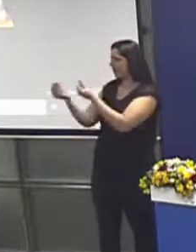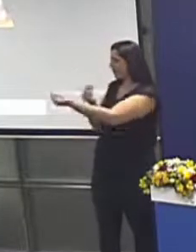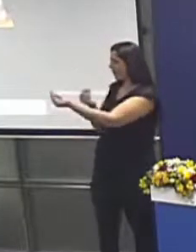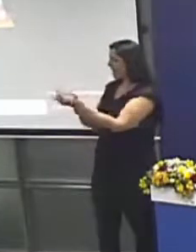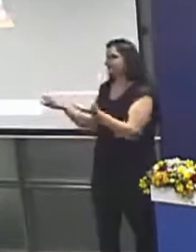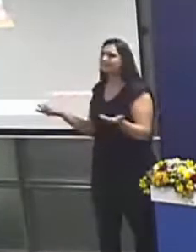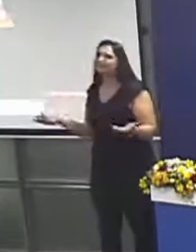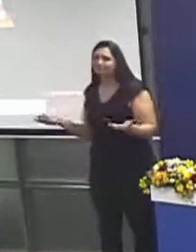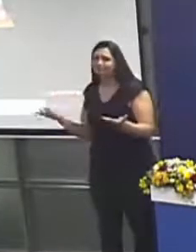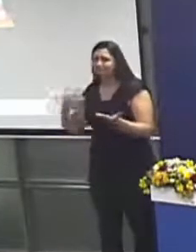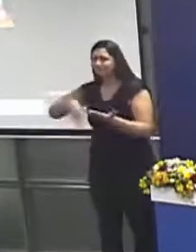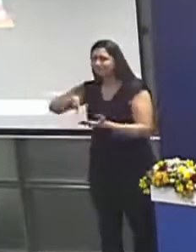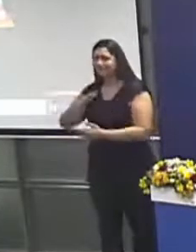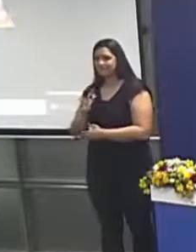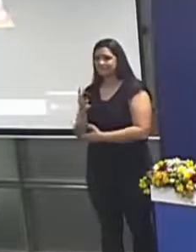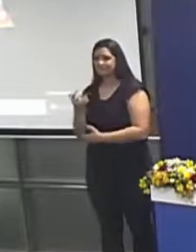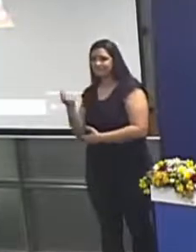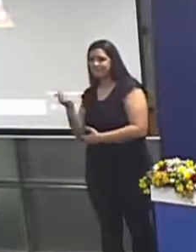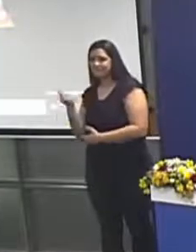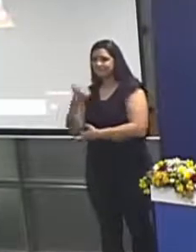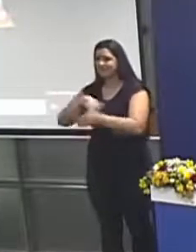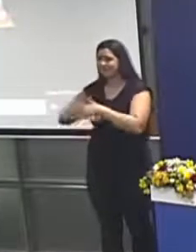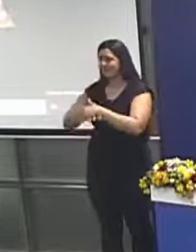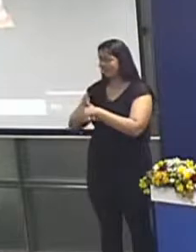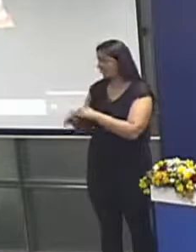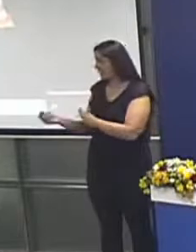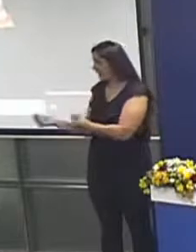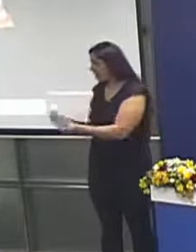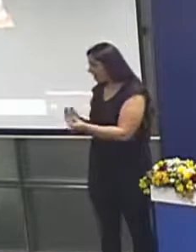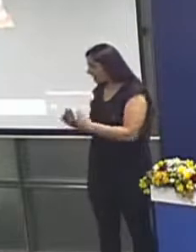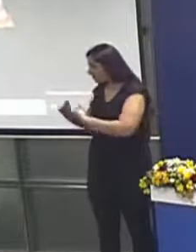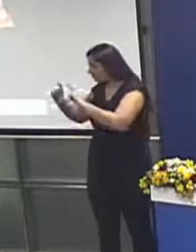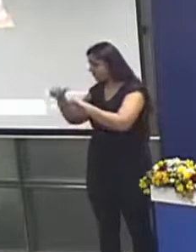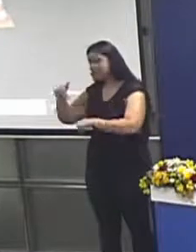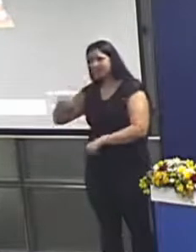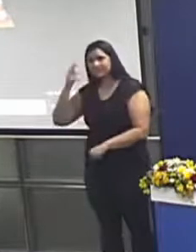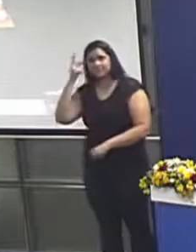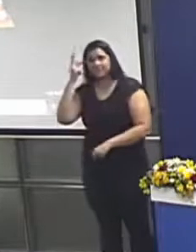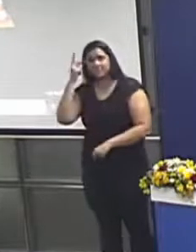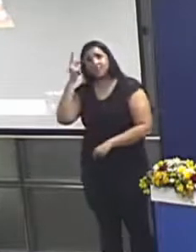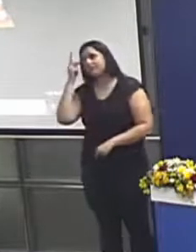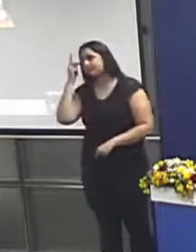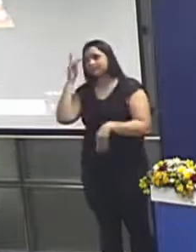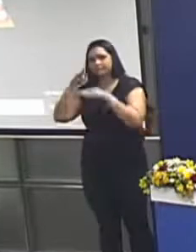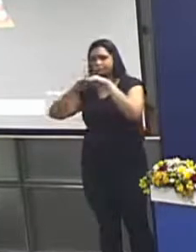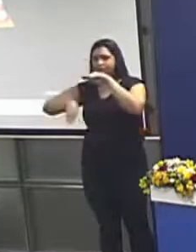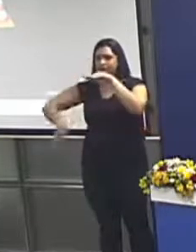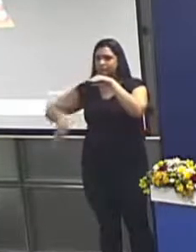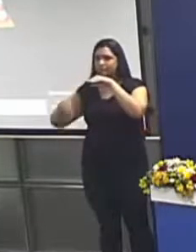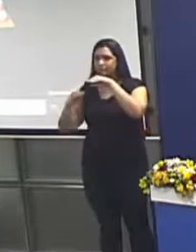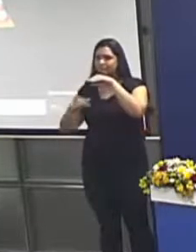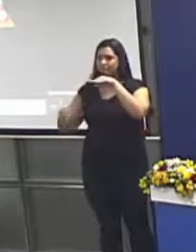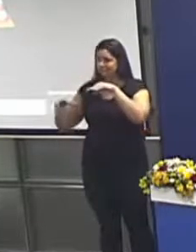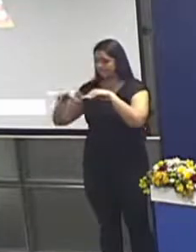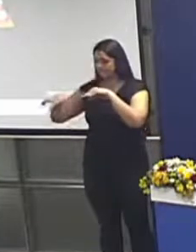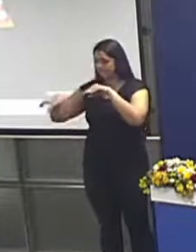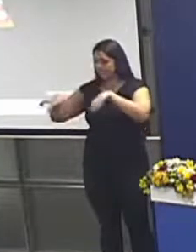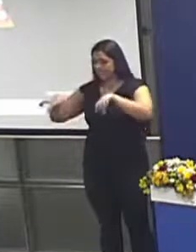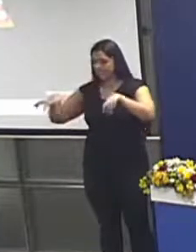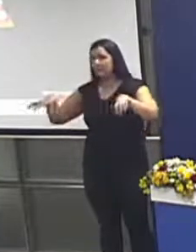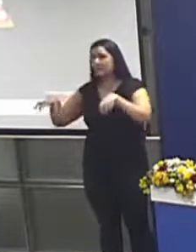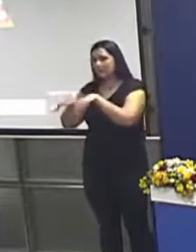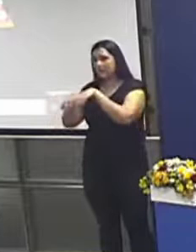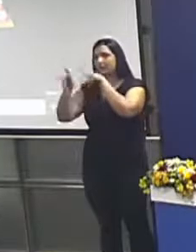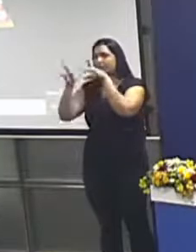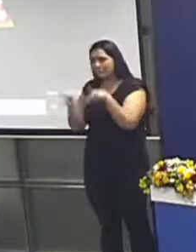acumulação, gotas do capital caindo em poucas mãos. Aqui é São Paulo, retrato da desigualdade, dois continentes dentro da